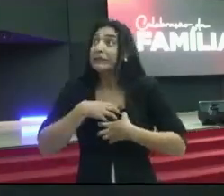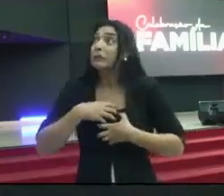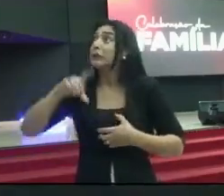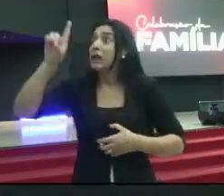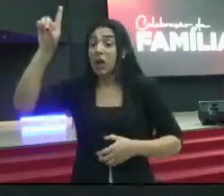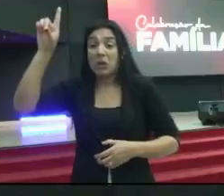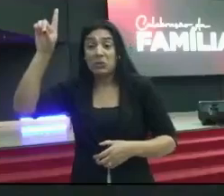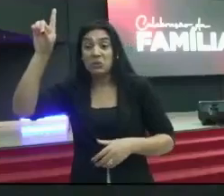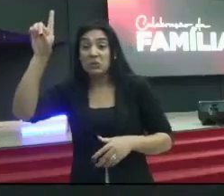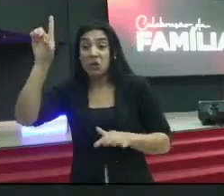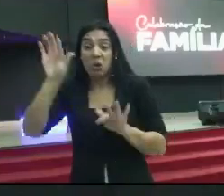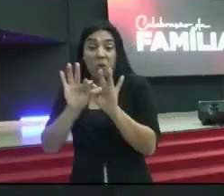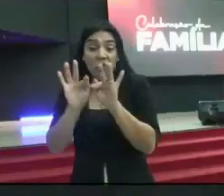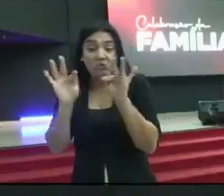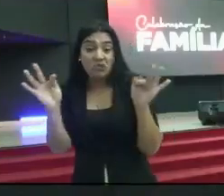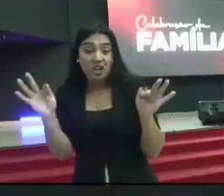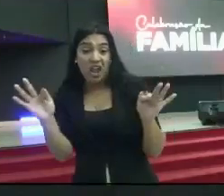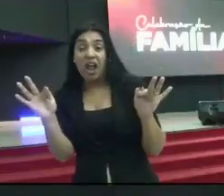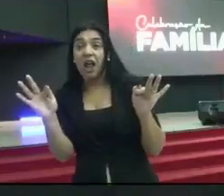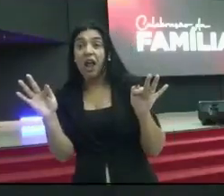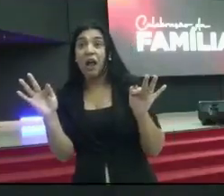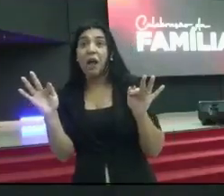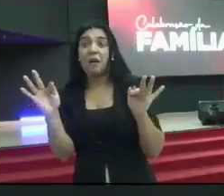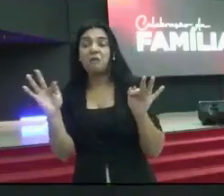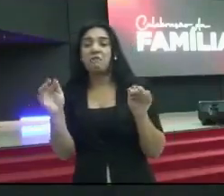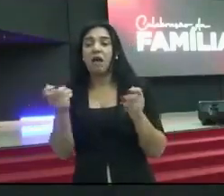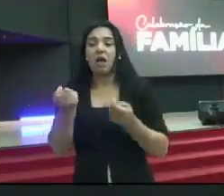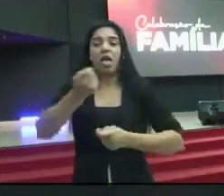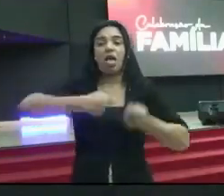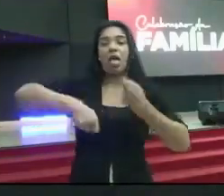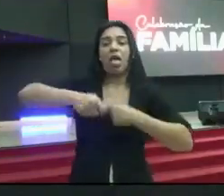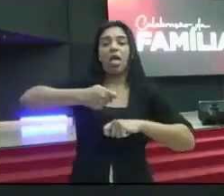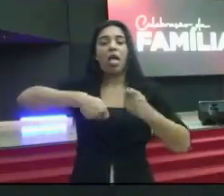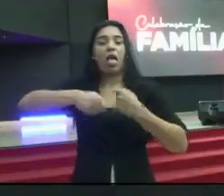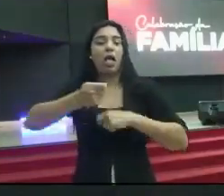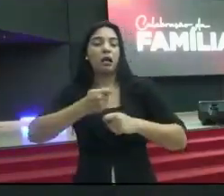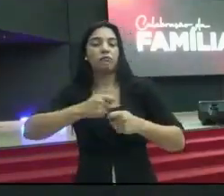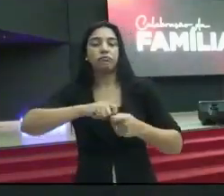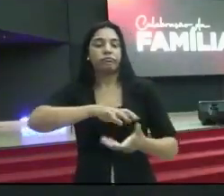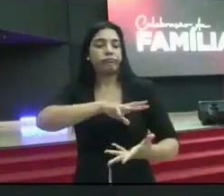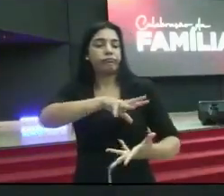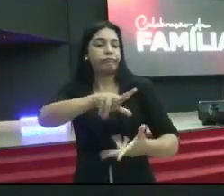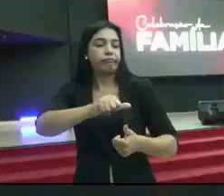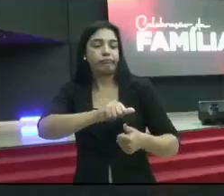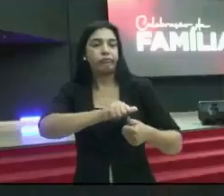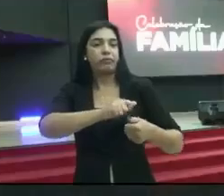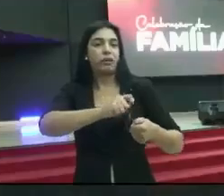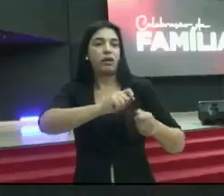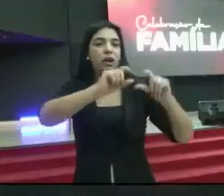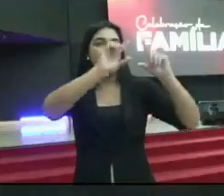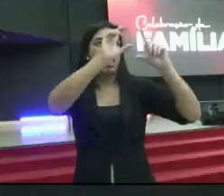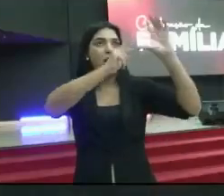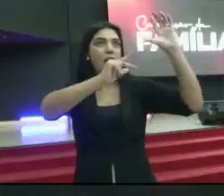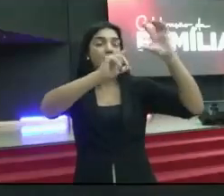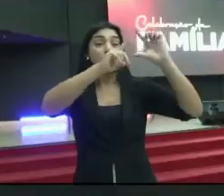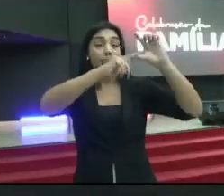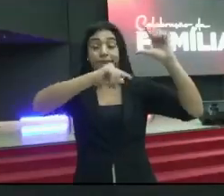Deus não é apenas o macro gerenciador do universo e das estrelas.